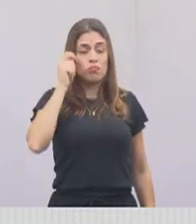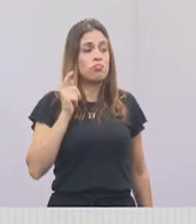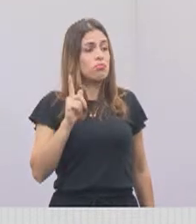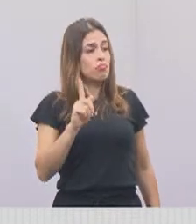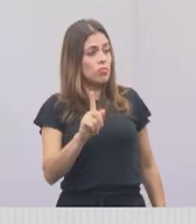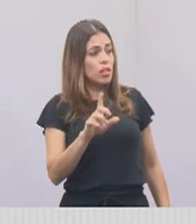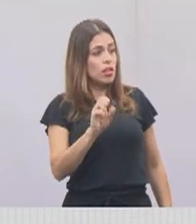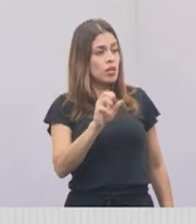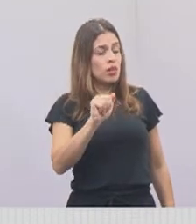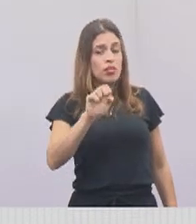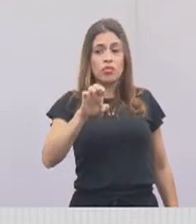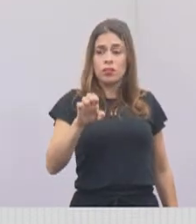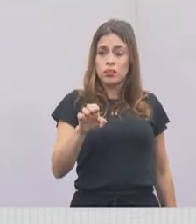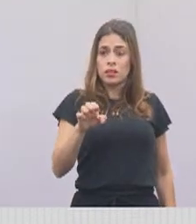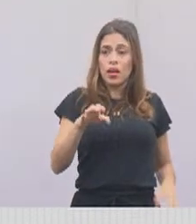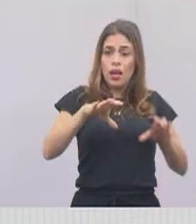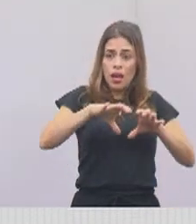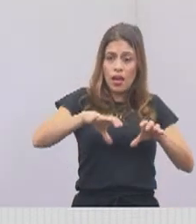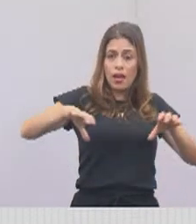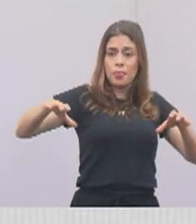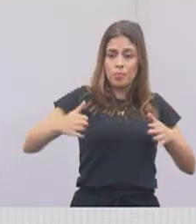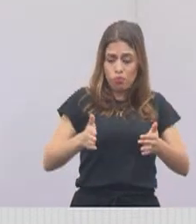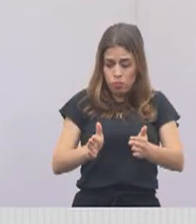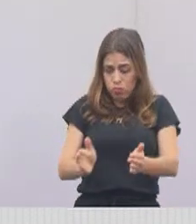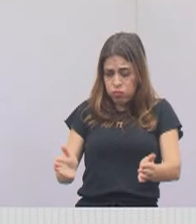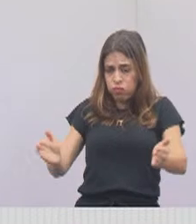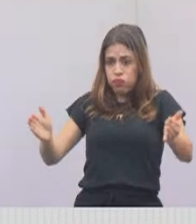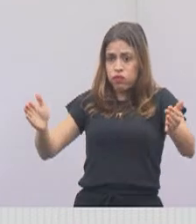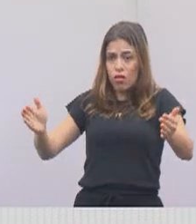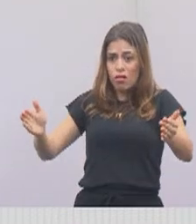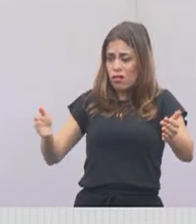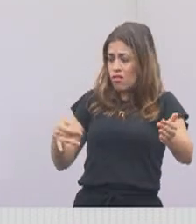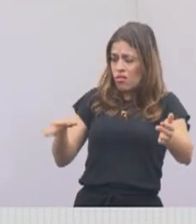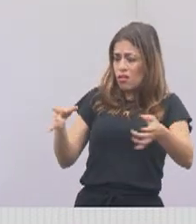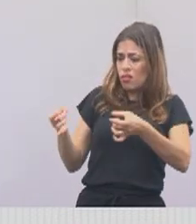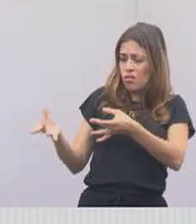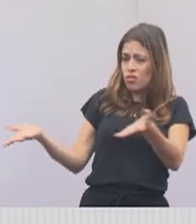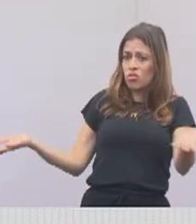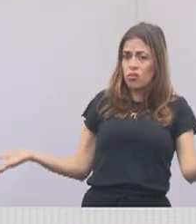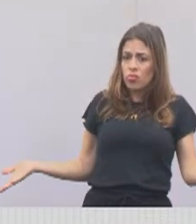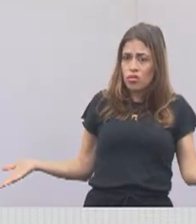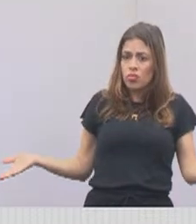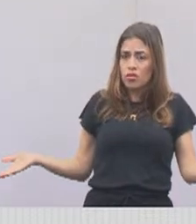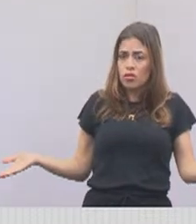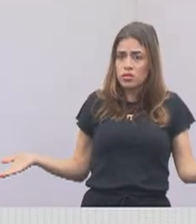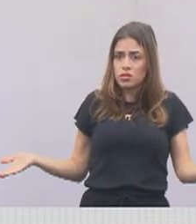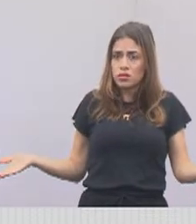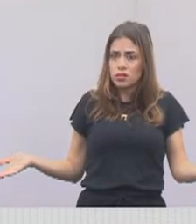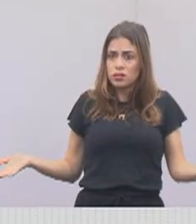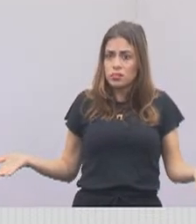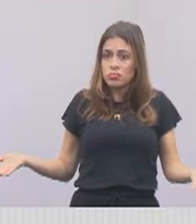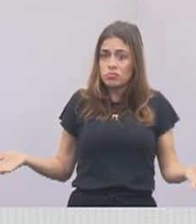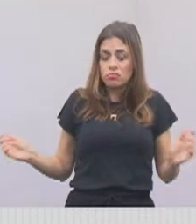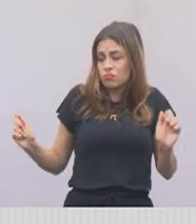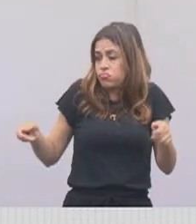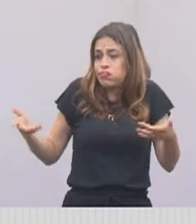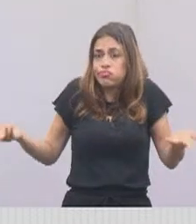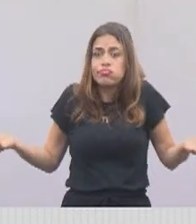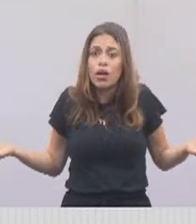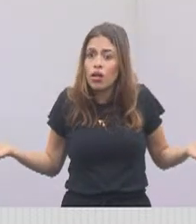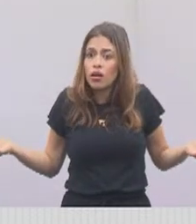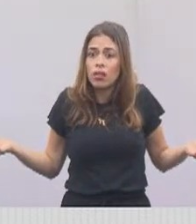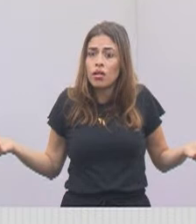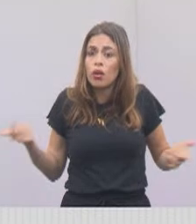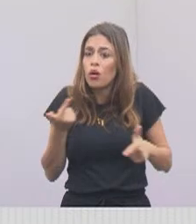do SAI, abriu essa valeta e depois largou a valeta, não fizeram mais nada. Então, não adiantou, o problema